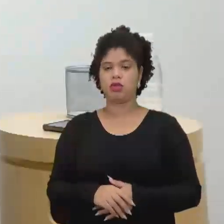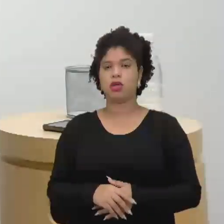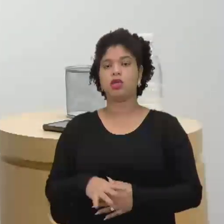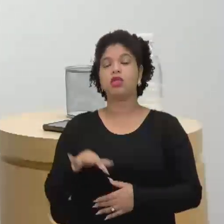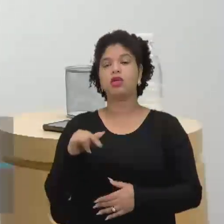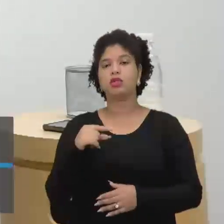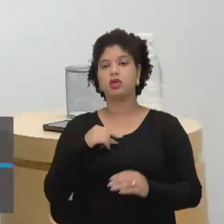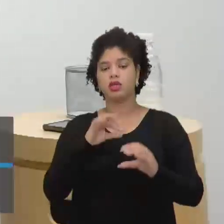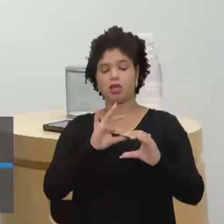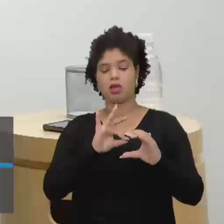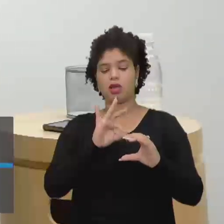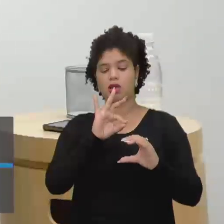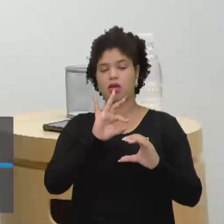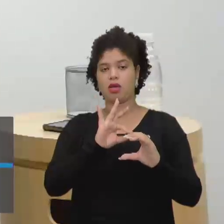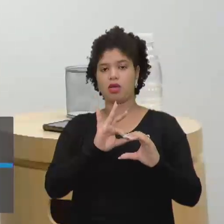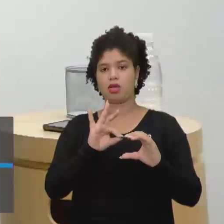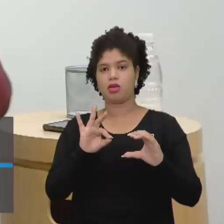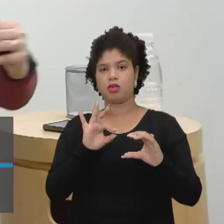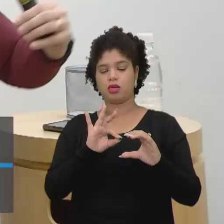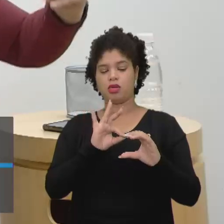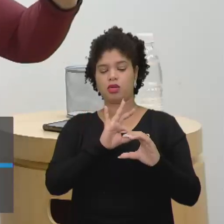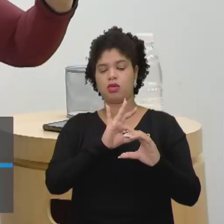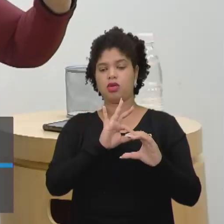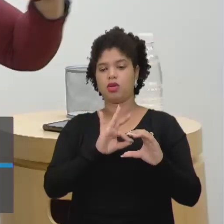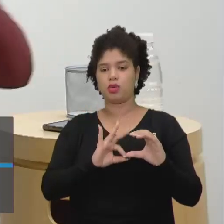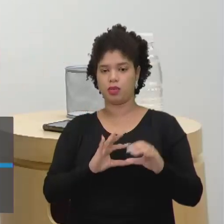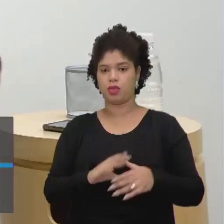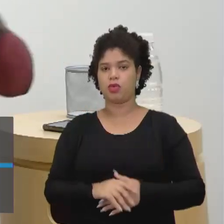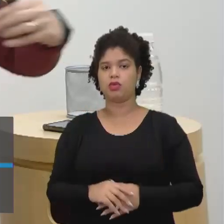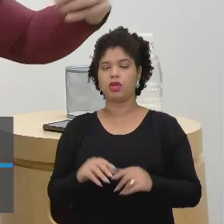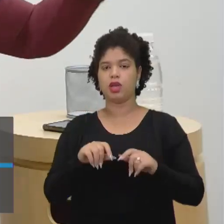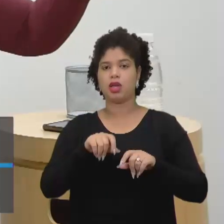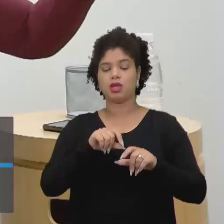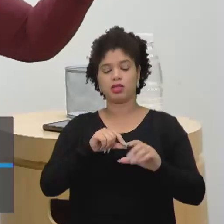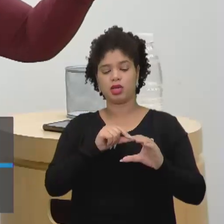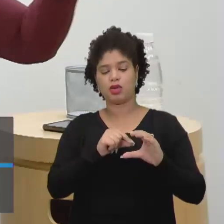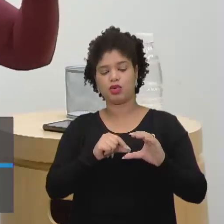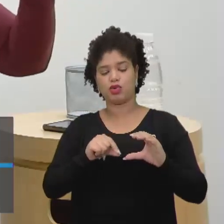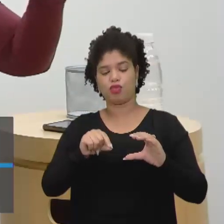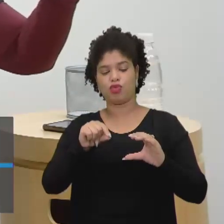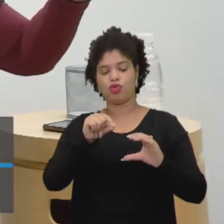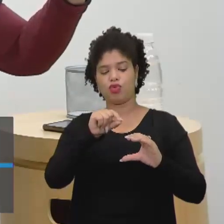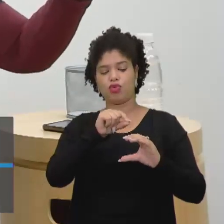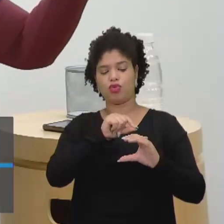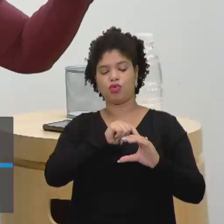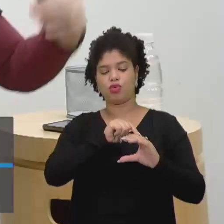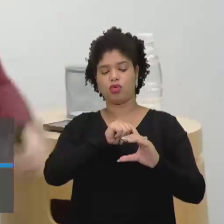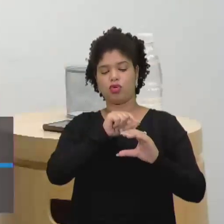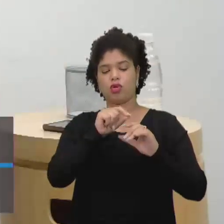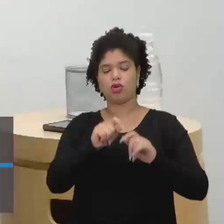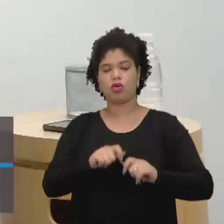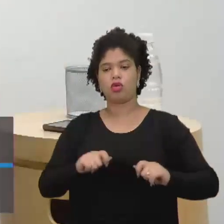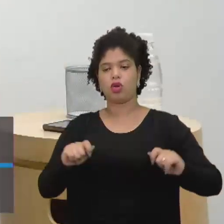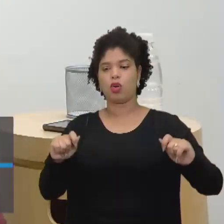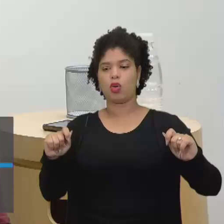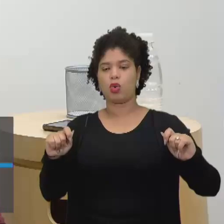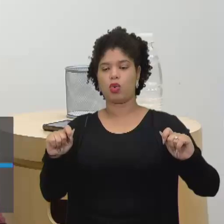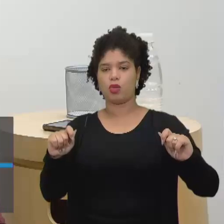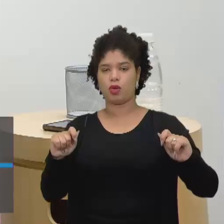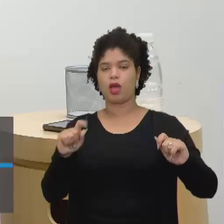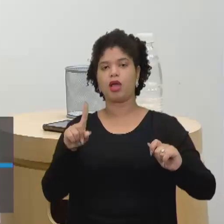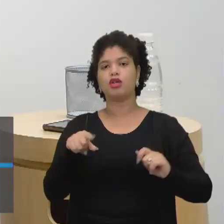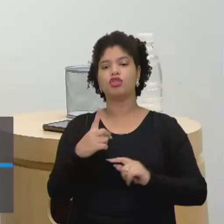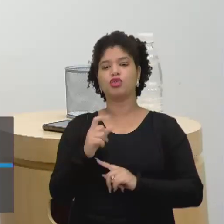fita métrica e marcasse em volta e depois esticasse, esse comprimento, esse contorno, tem